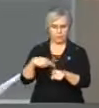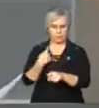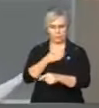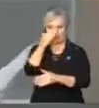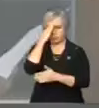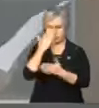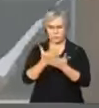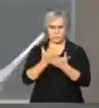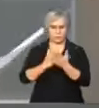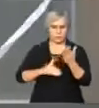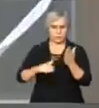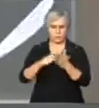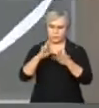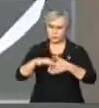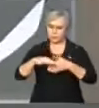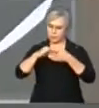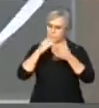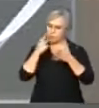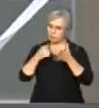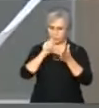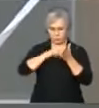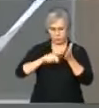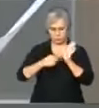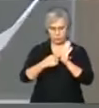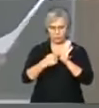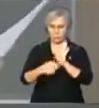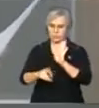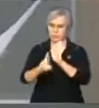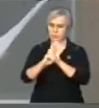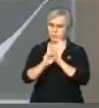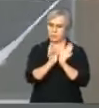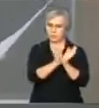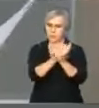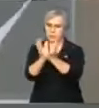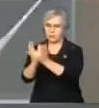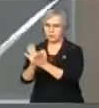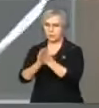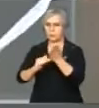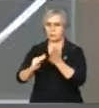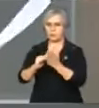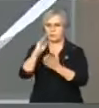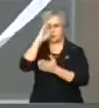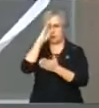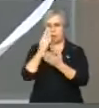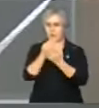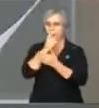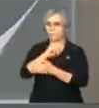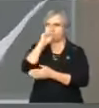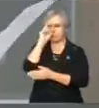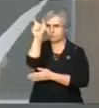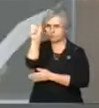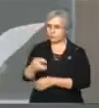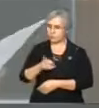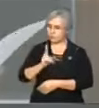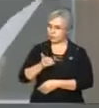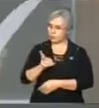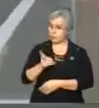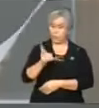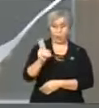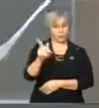de todos esses líderes que aqui assinaram representando as suas bancadas, a confiança de que Vossa Excelência continua